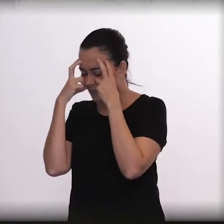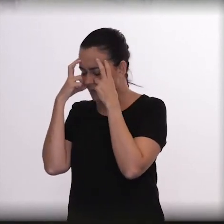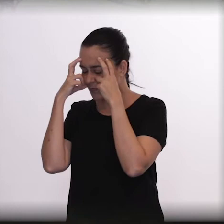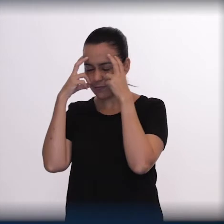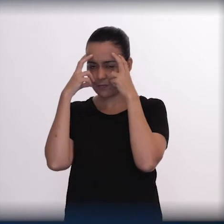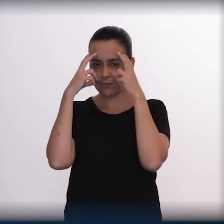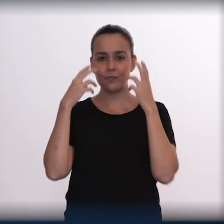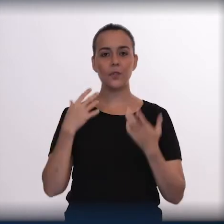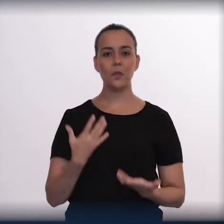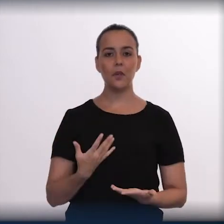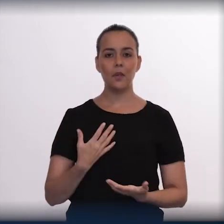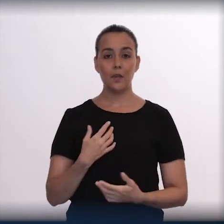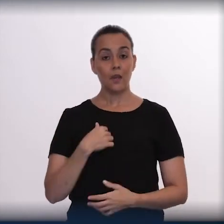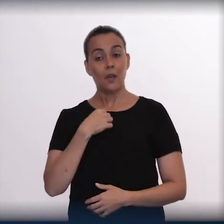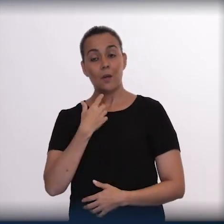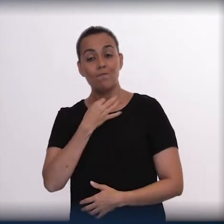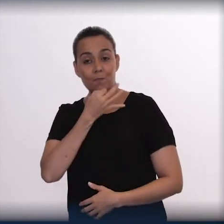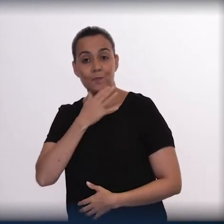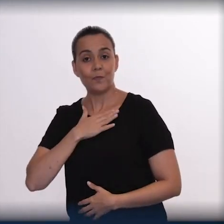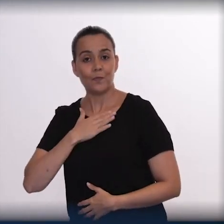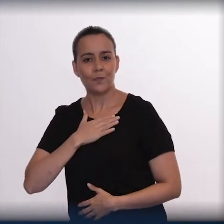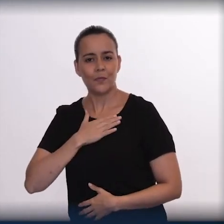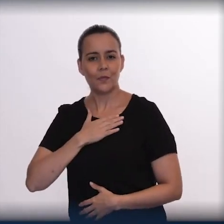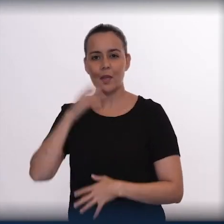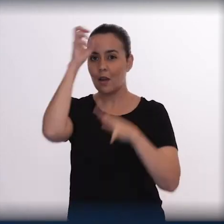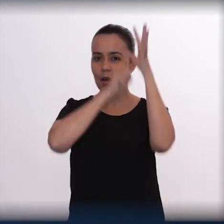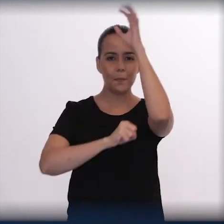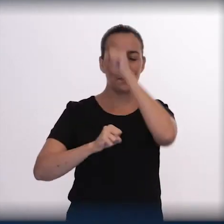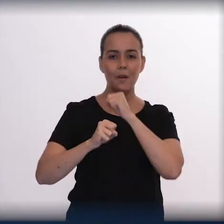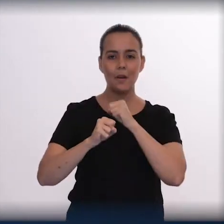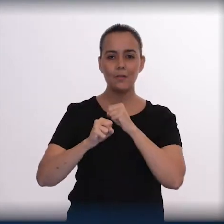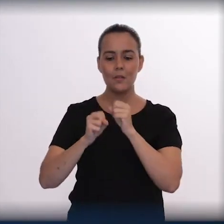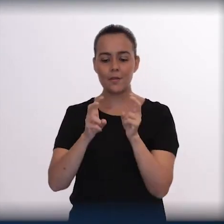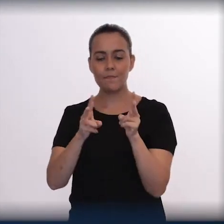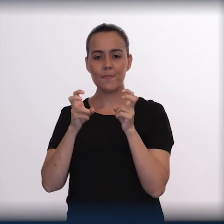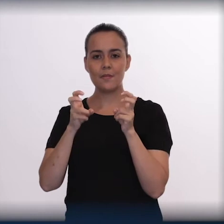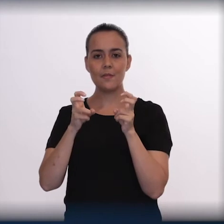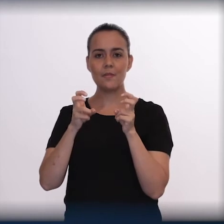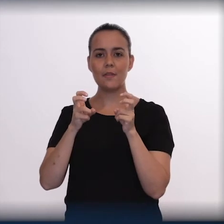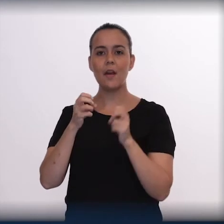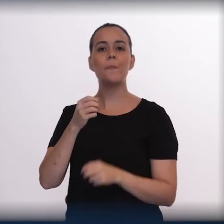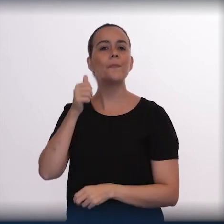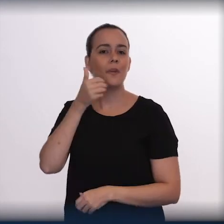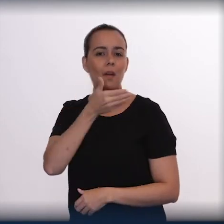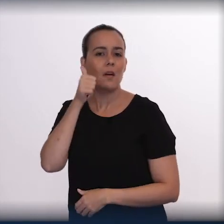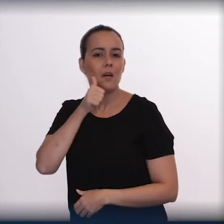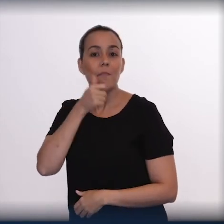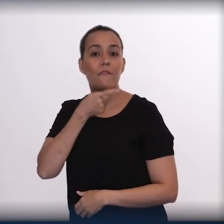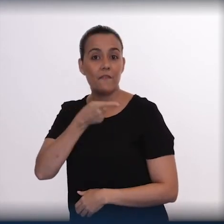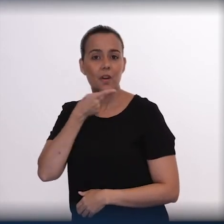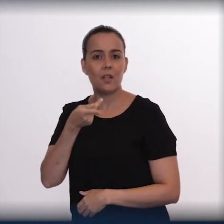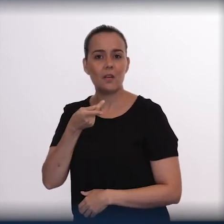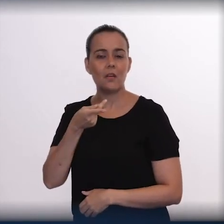Eu acho que a gente aprende muito escutando a Amanda, porque é preciso que a gente possa considerar